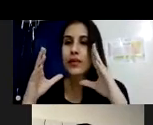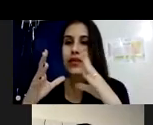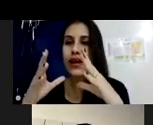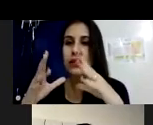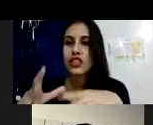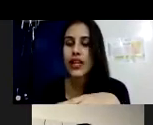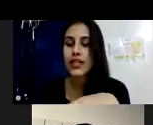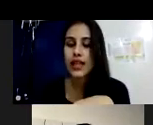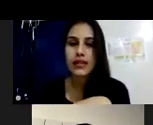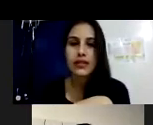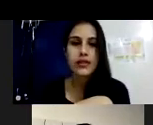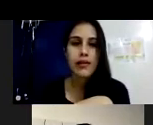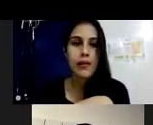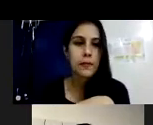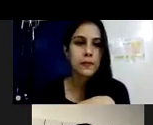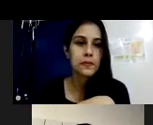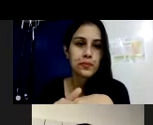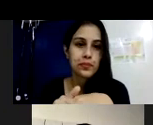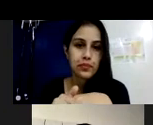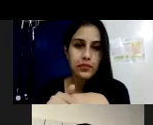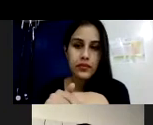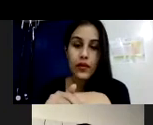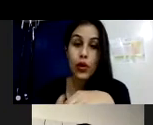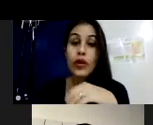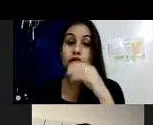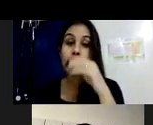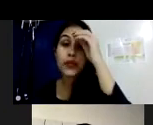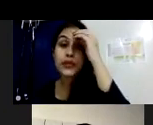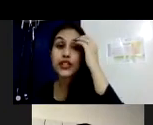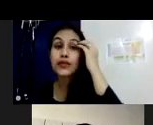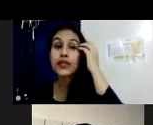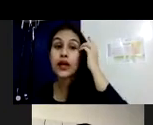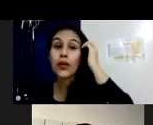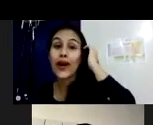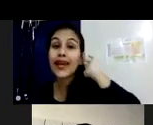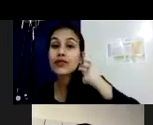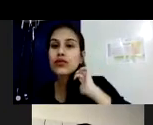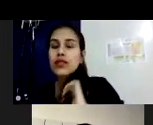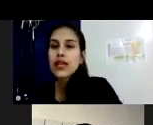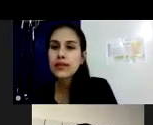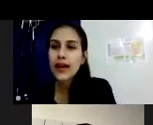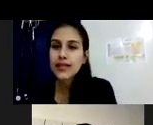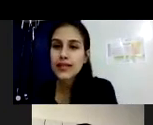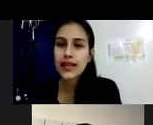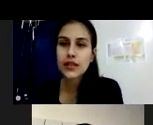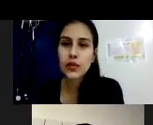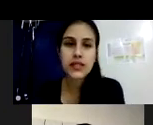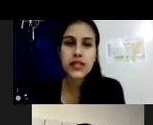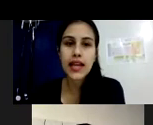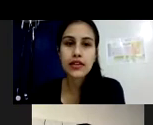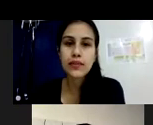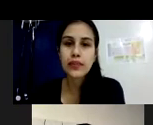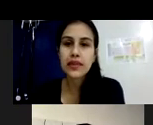focar especificamente nas quedas. Qual que é o nosso objetivo, então? Reduzir as quedas